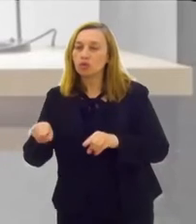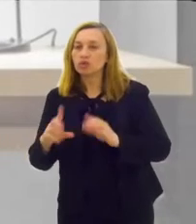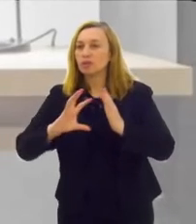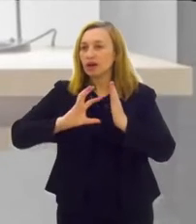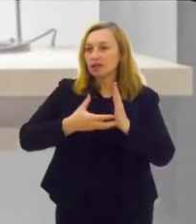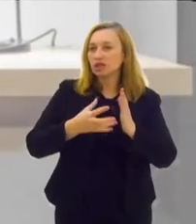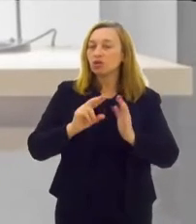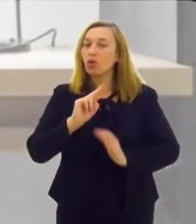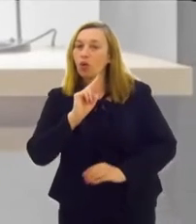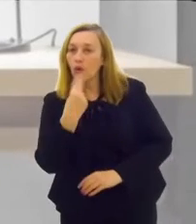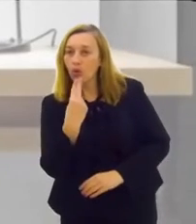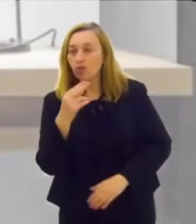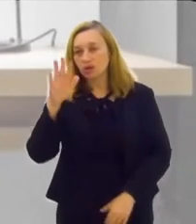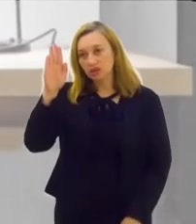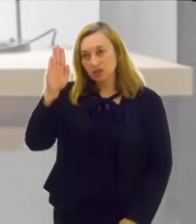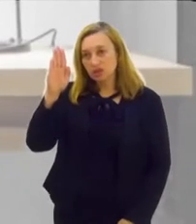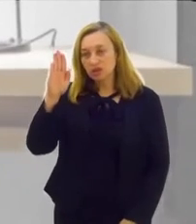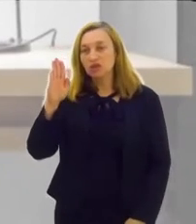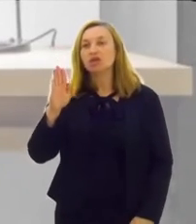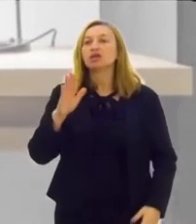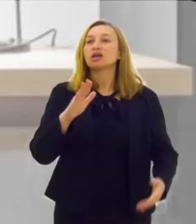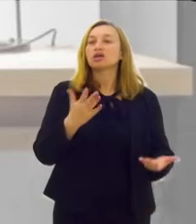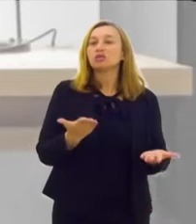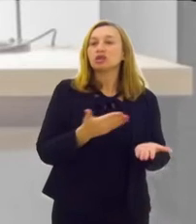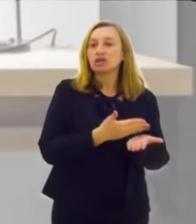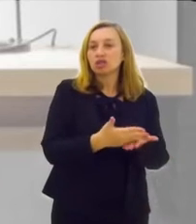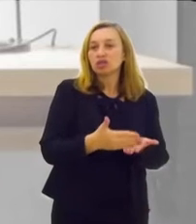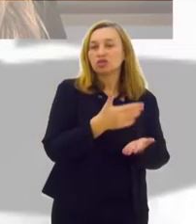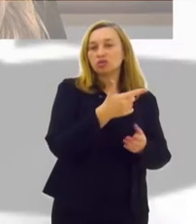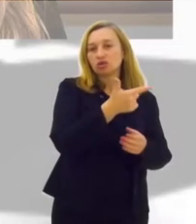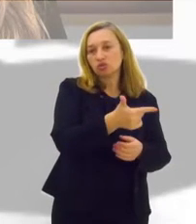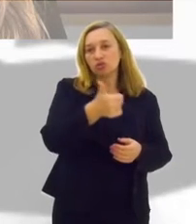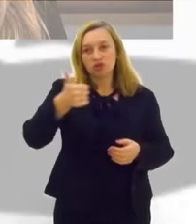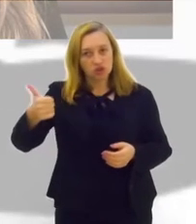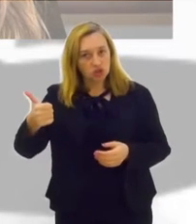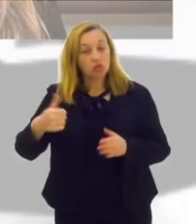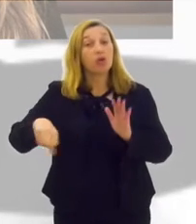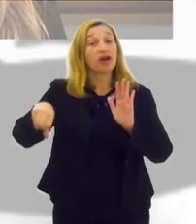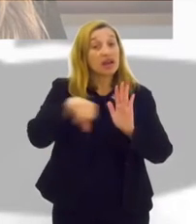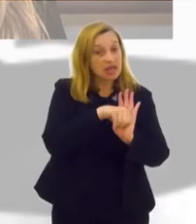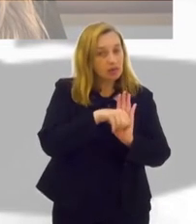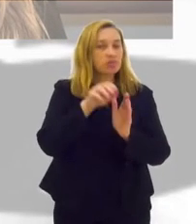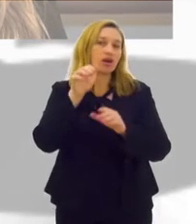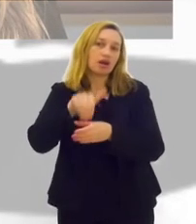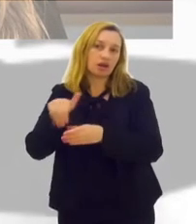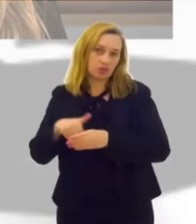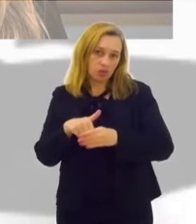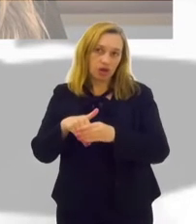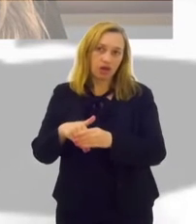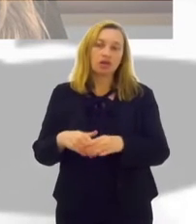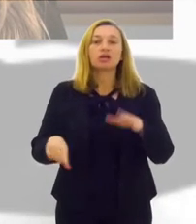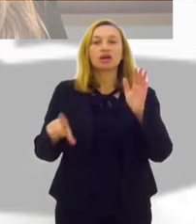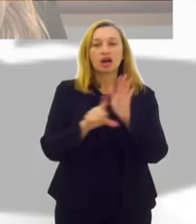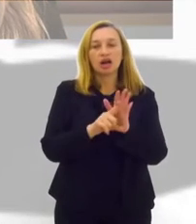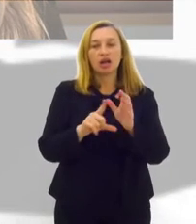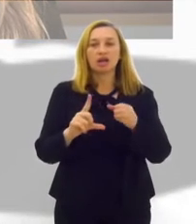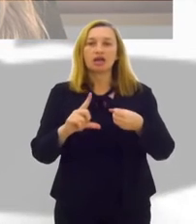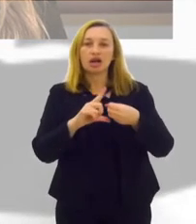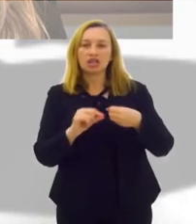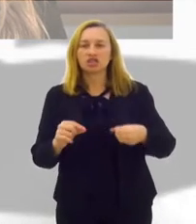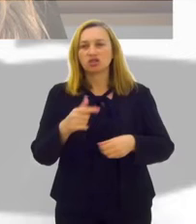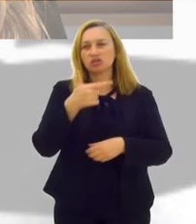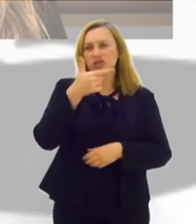candidatos, isso desde 2021 passou a configurar crime eleitoral. Está previsto no